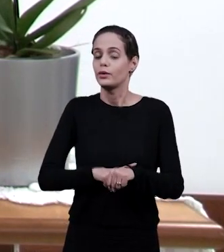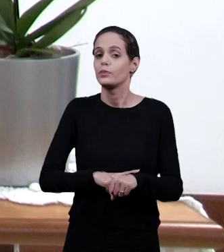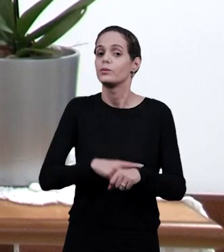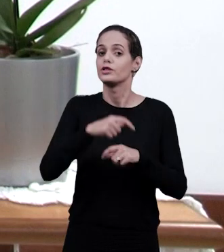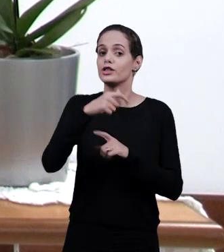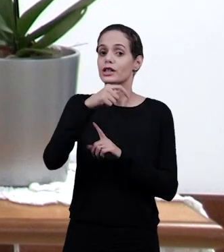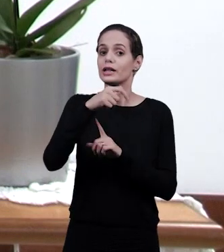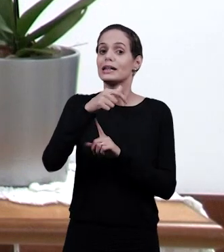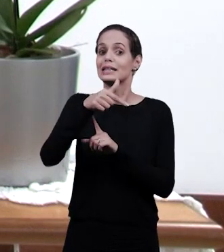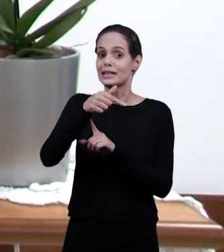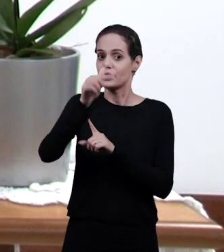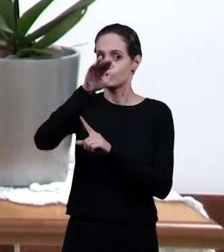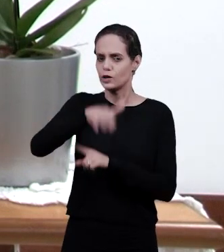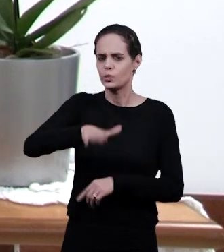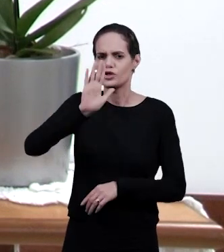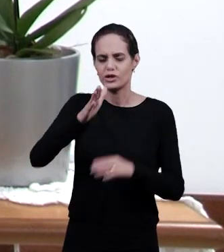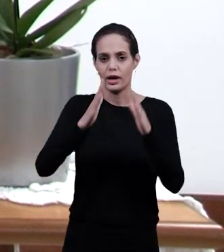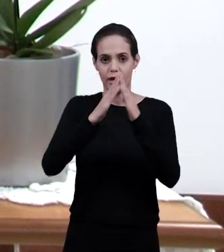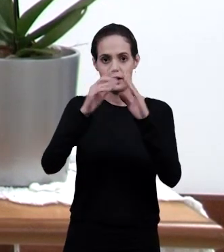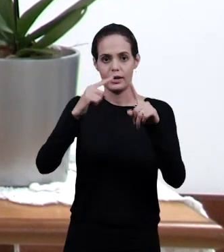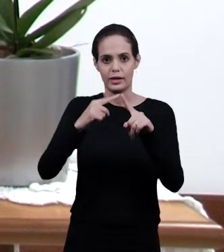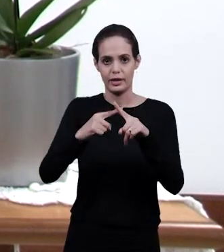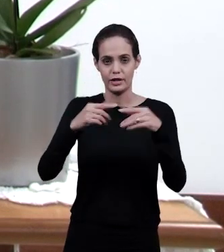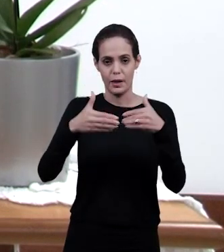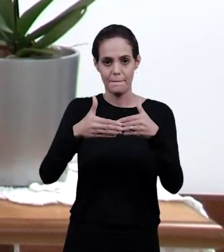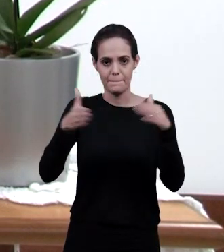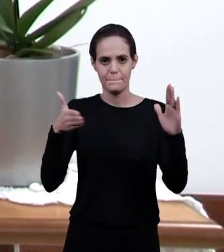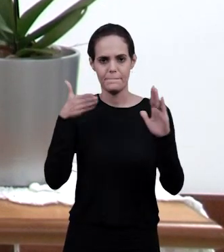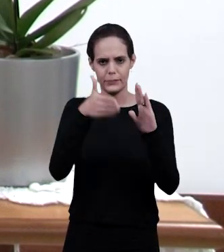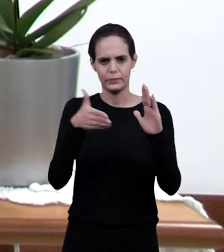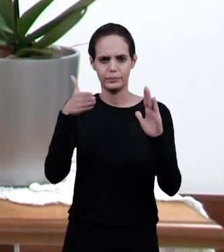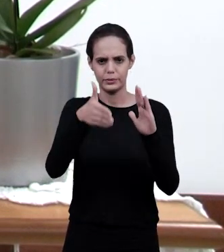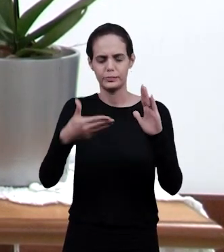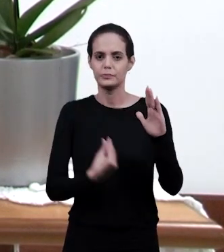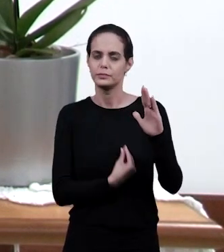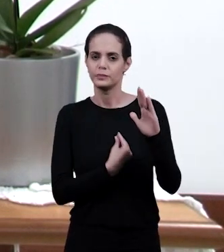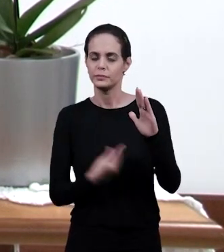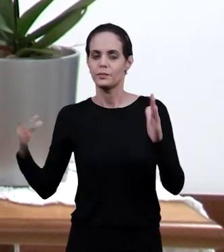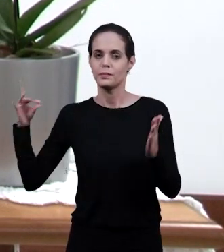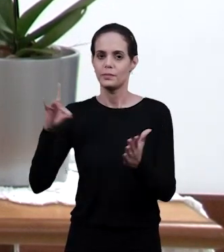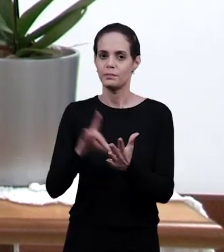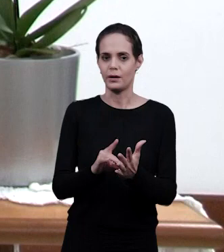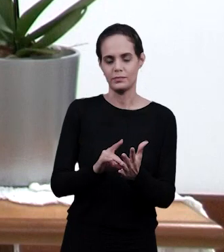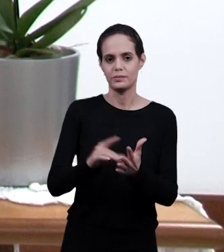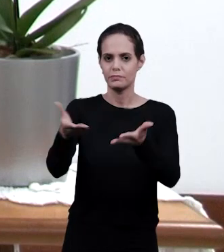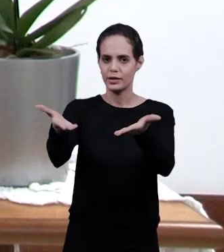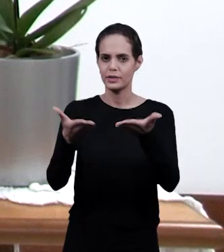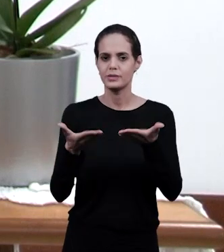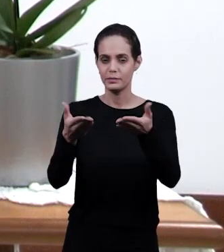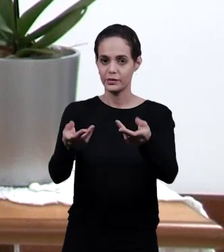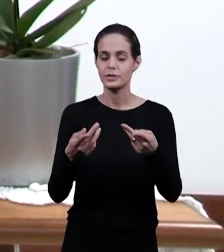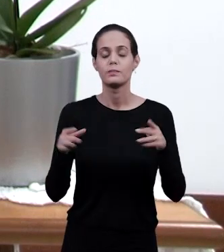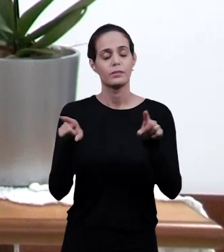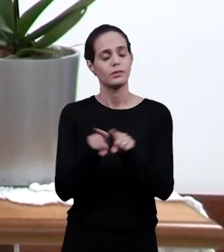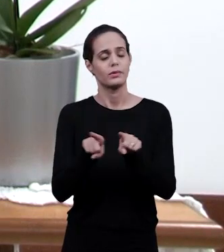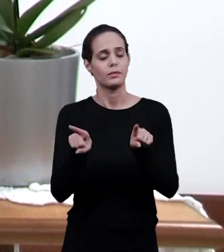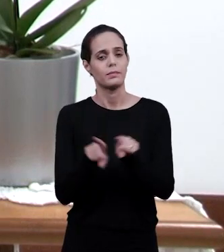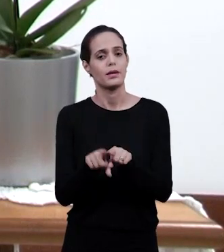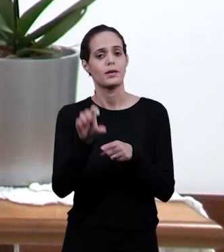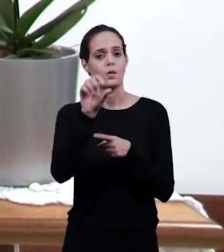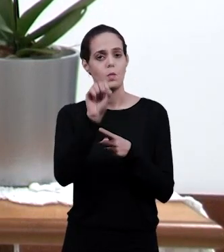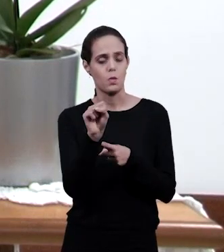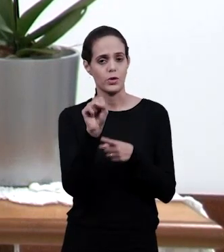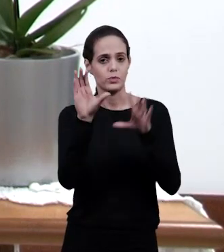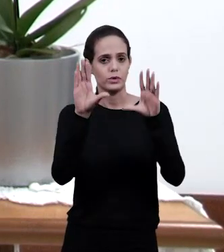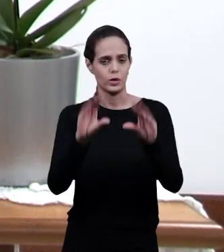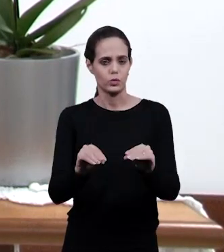a grande maioria das nossas igrejas já está aberta, funcionando para receber o seu povo, para receber os seus visitantes.